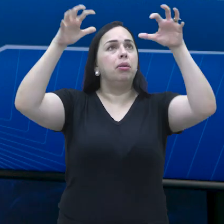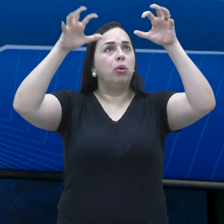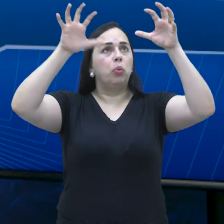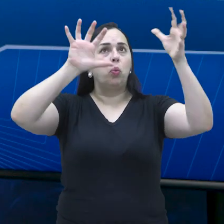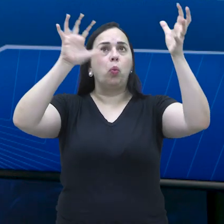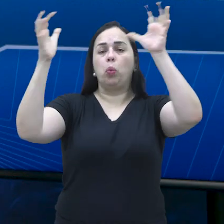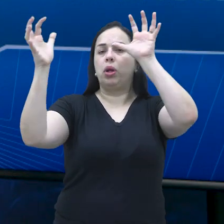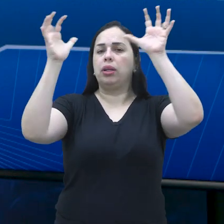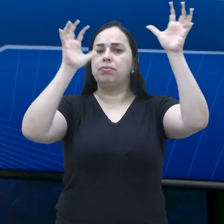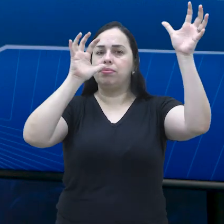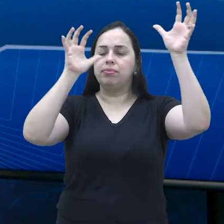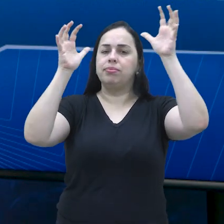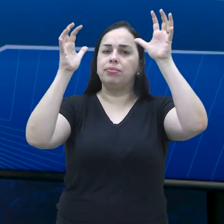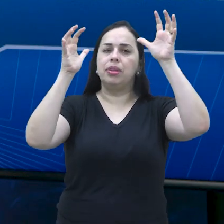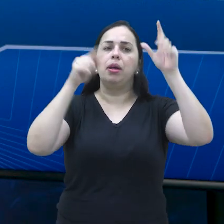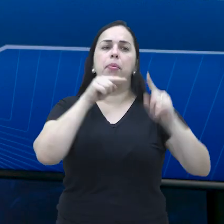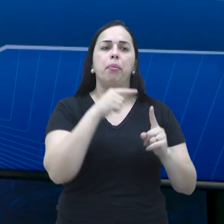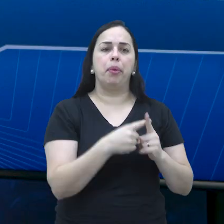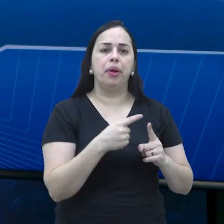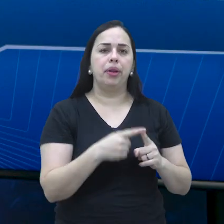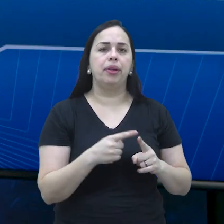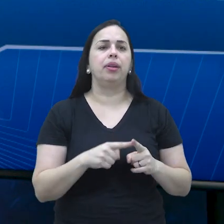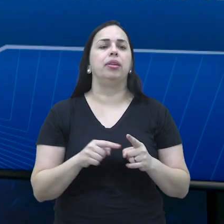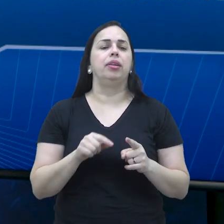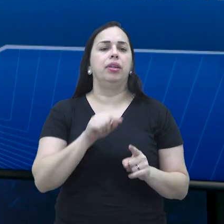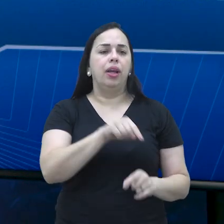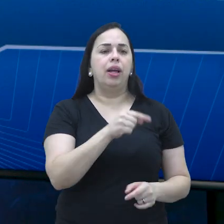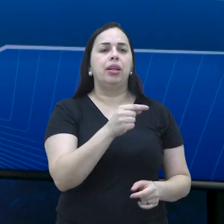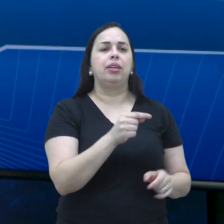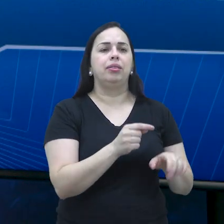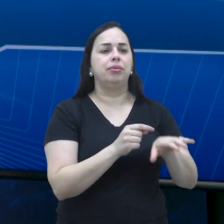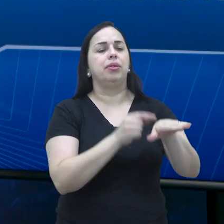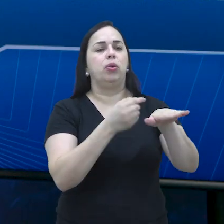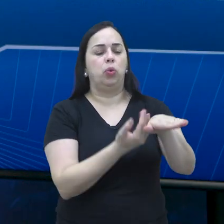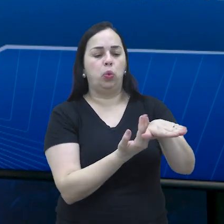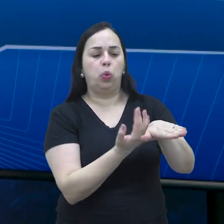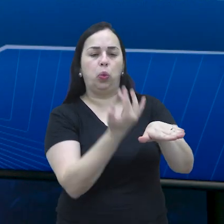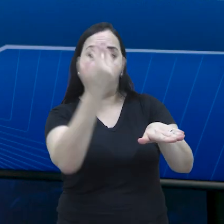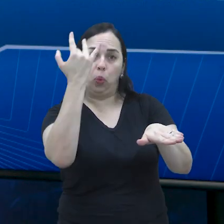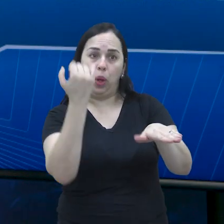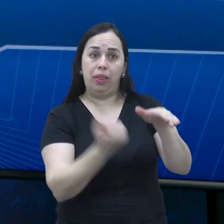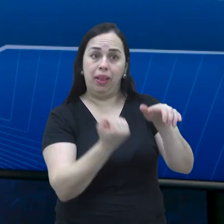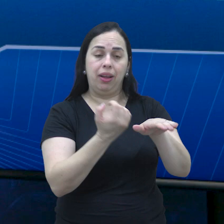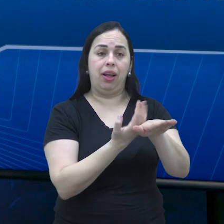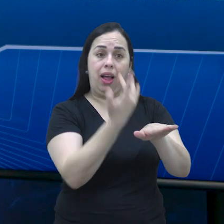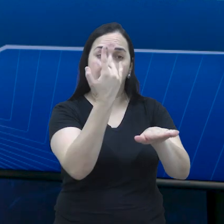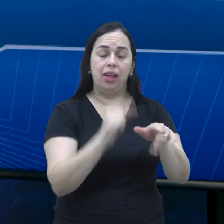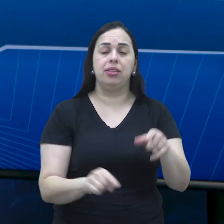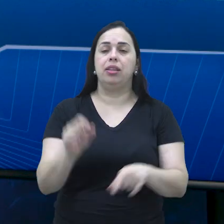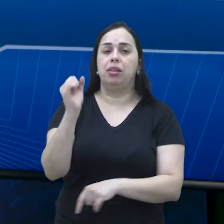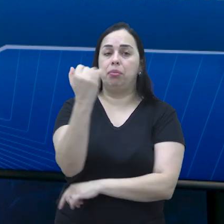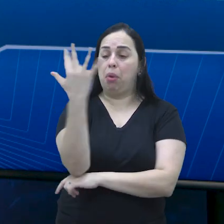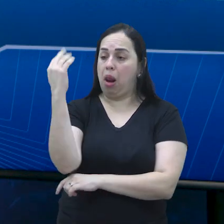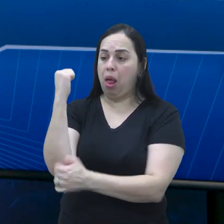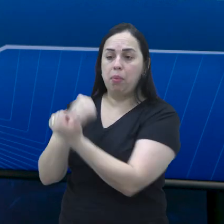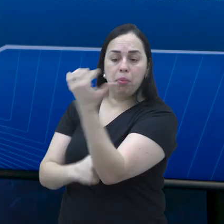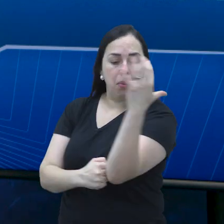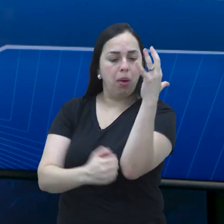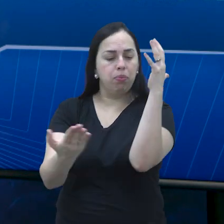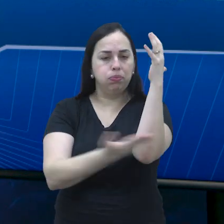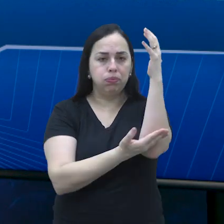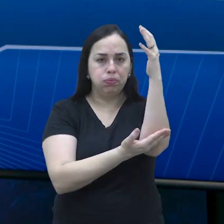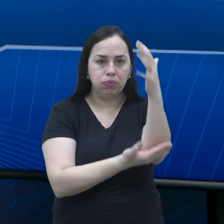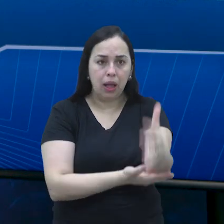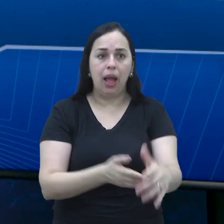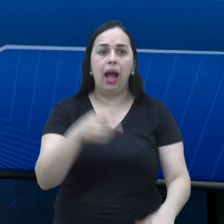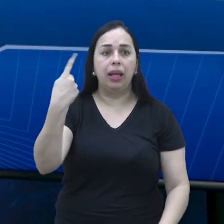mudanças climáticas que vêm das atividades humanas, né? Seja a emissão de gases, estufa, seja a questão do desmatamento, principalmente, a